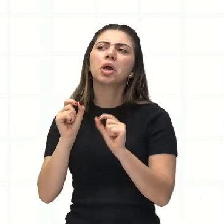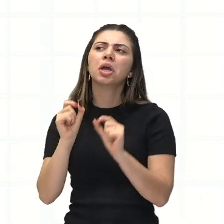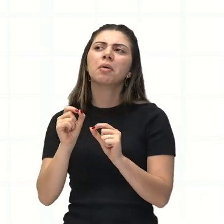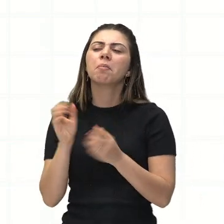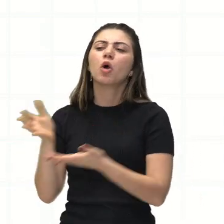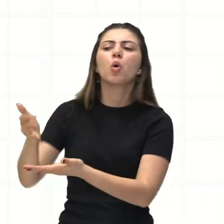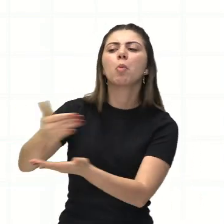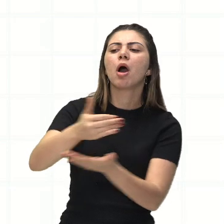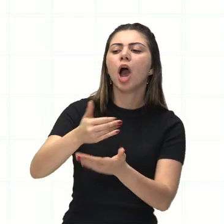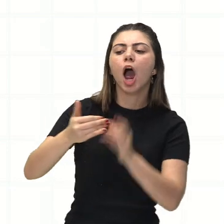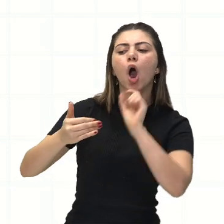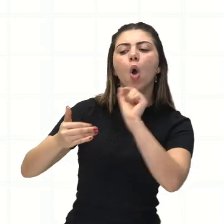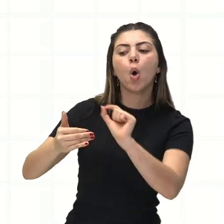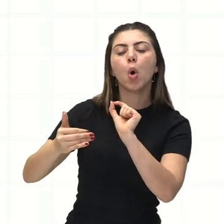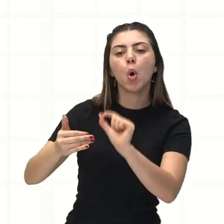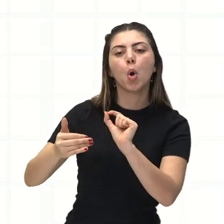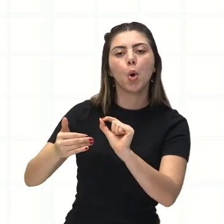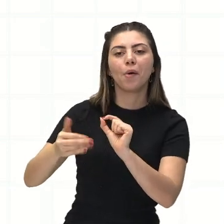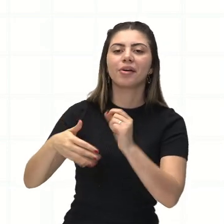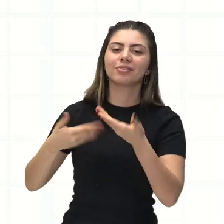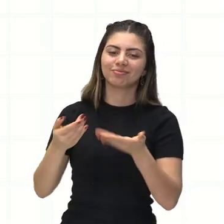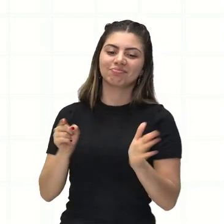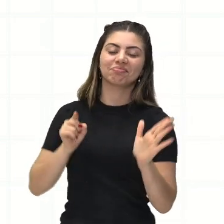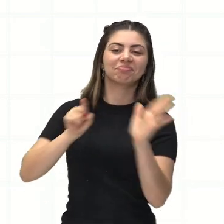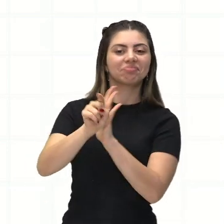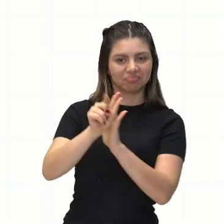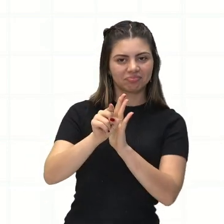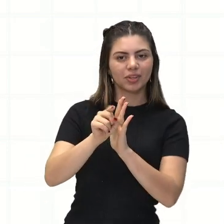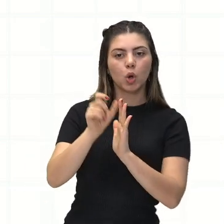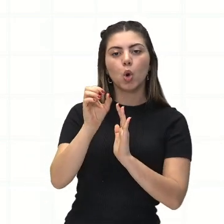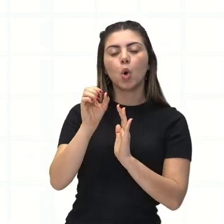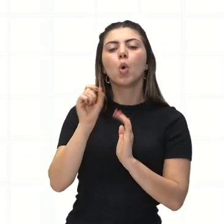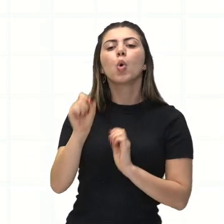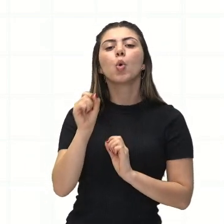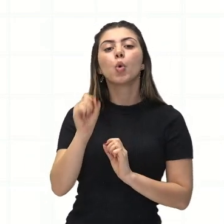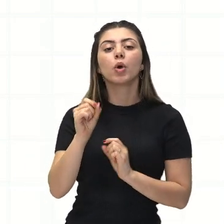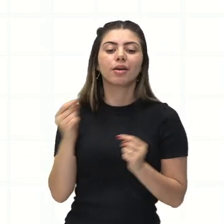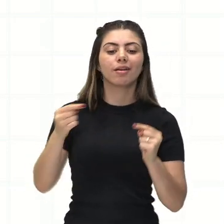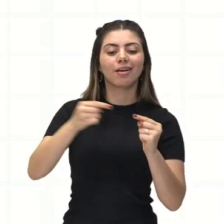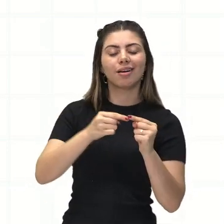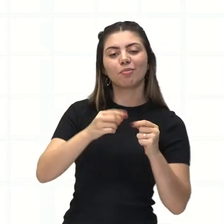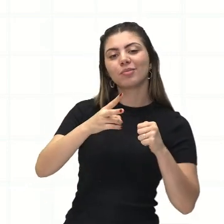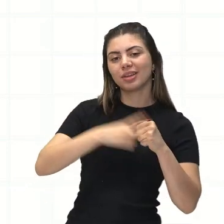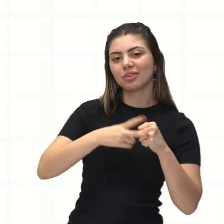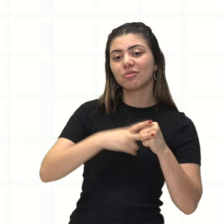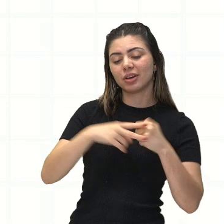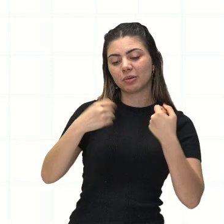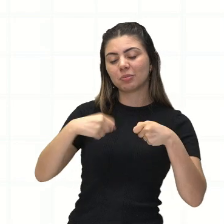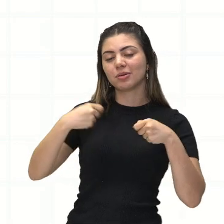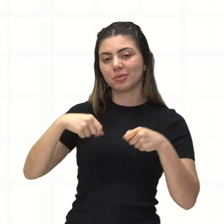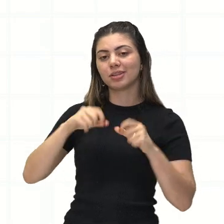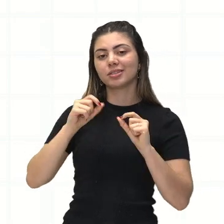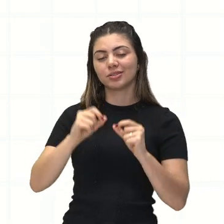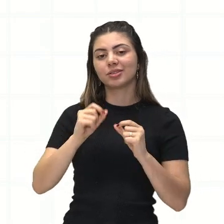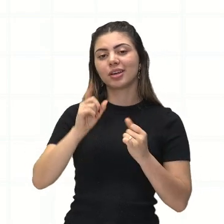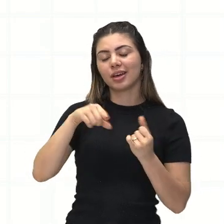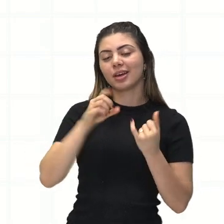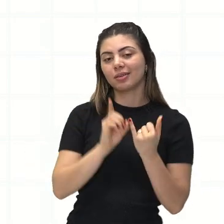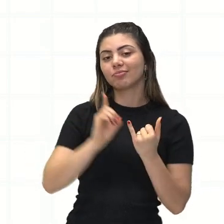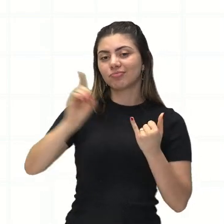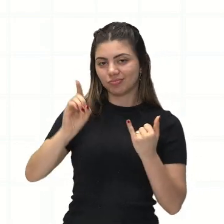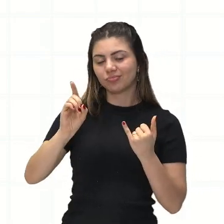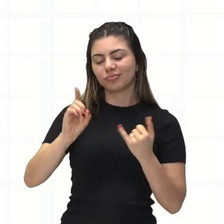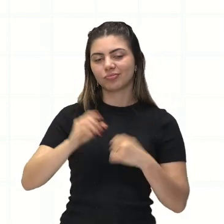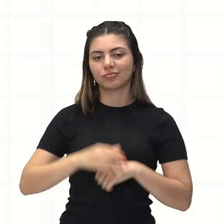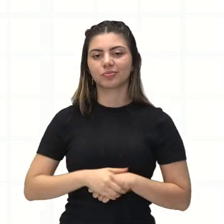de pergunta que eu faço quando eu tenho um verbo que necessita de um objeto direto. Recolheram